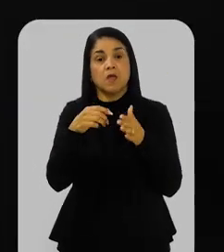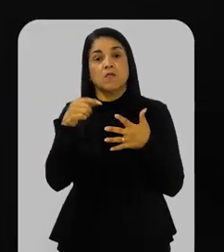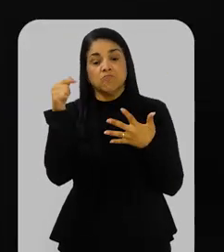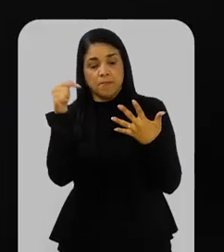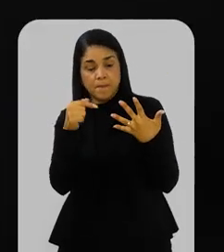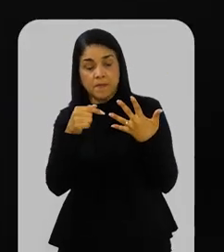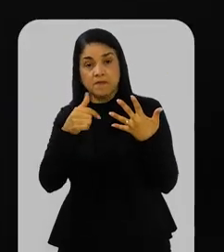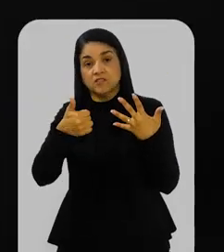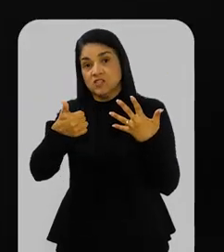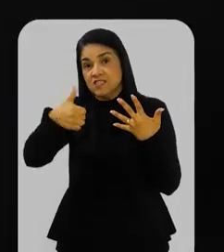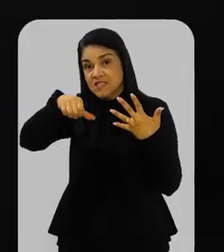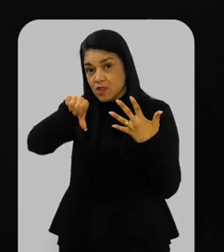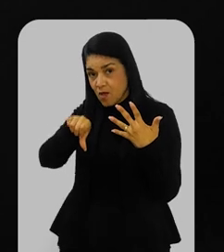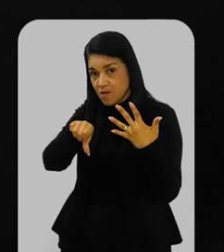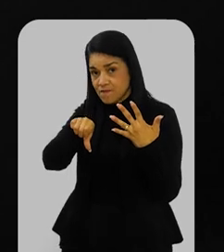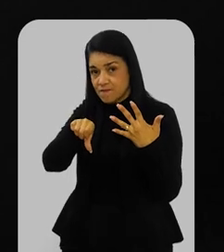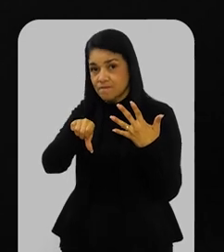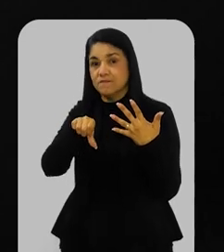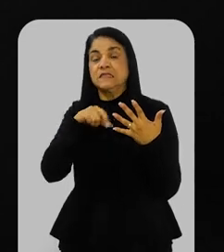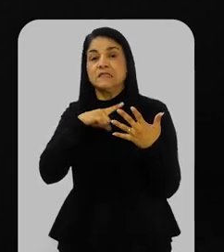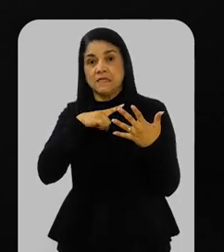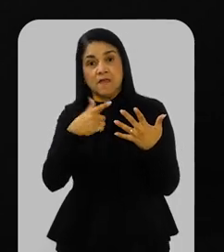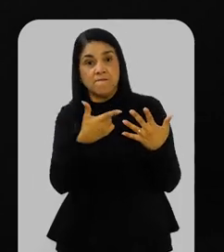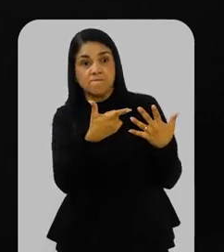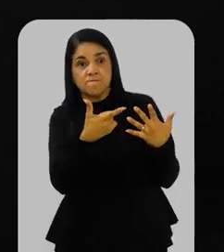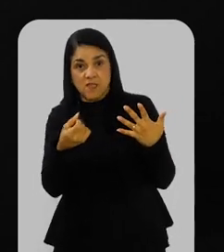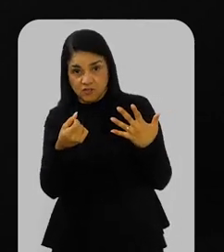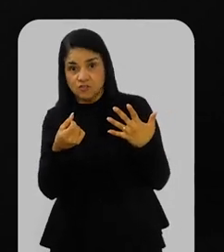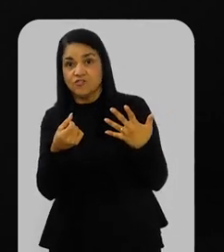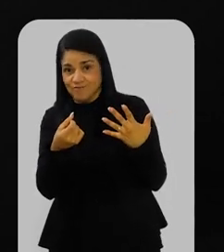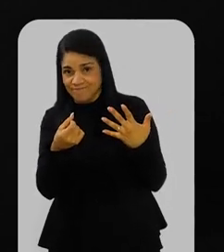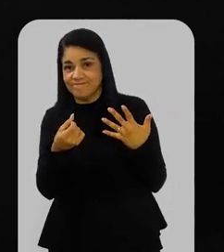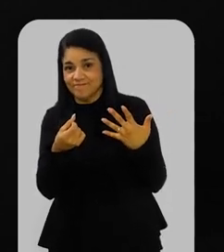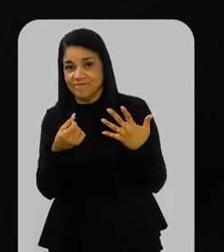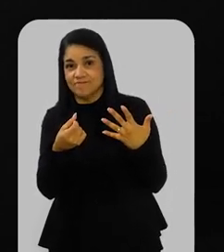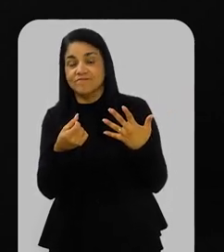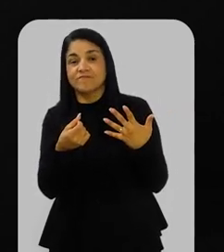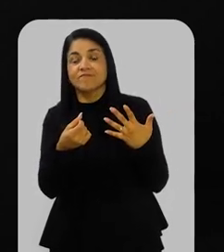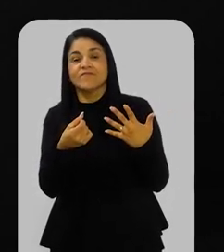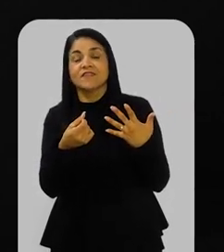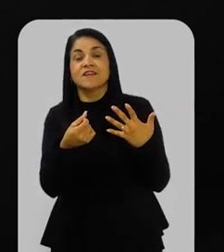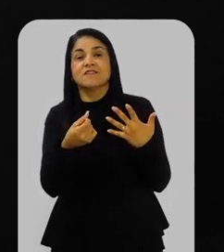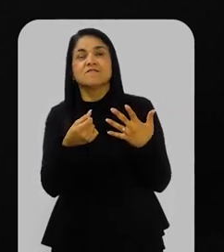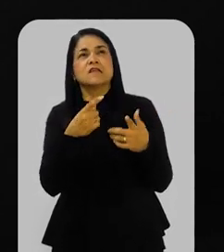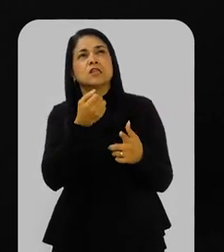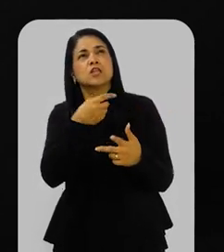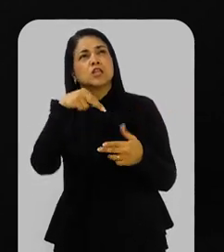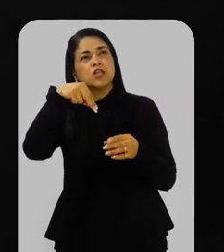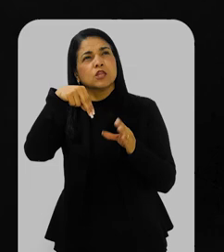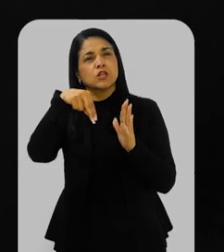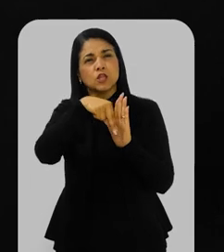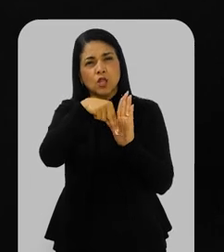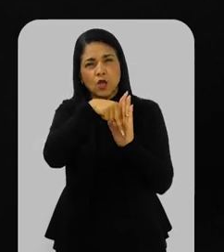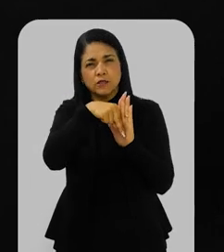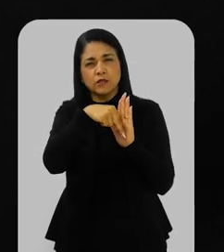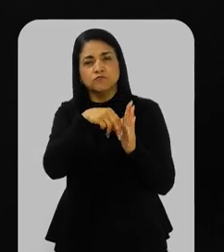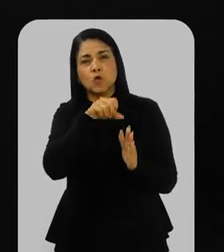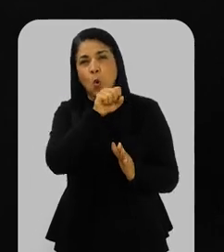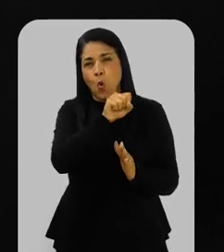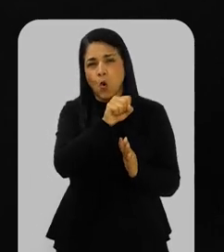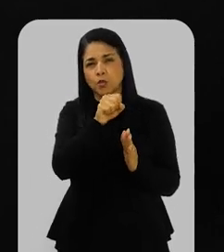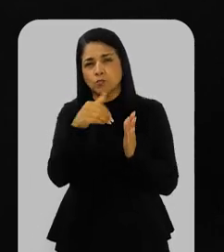né, é o item 19. Vale a mesma pontuação dos outros 20 itens, né? Então, nota de, se eu não me